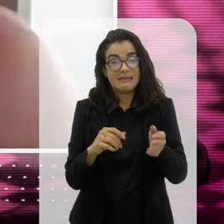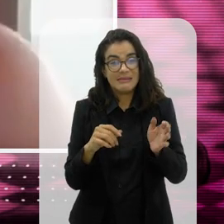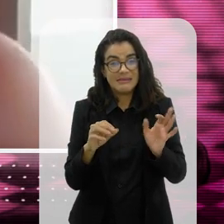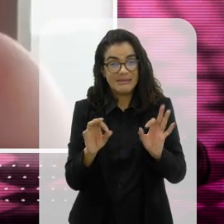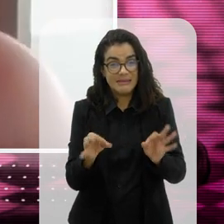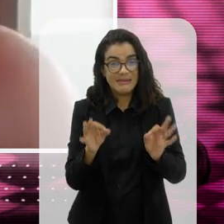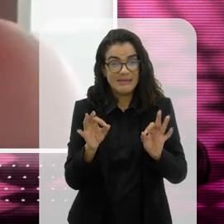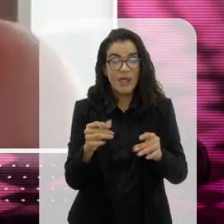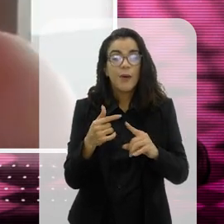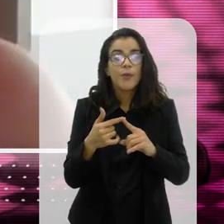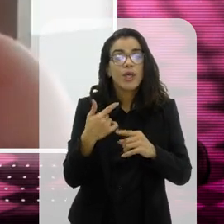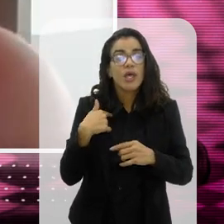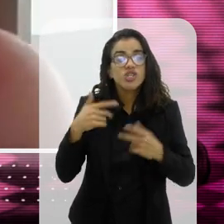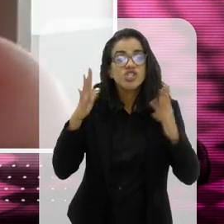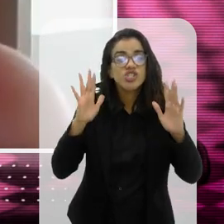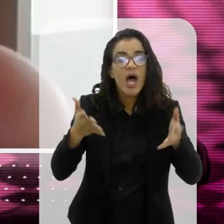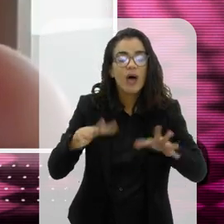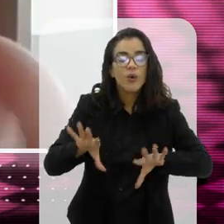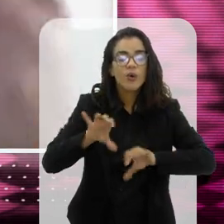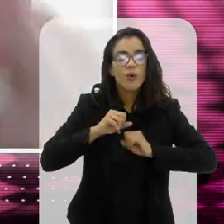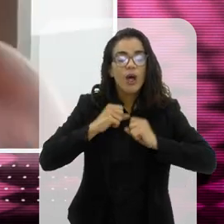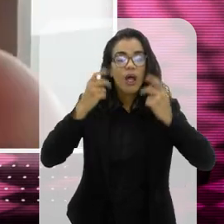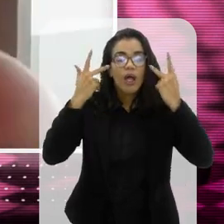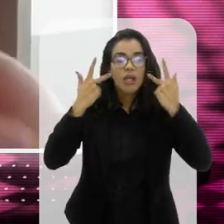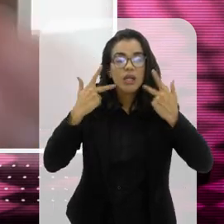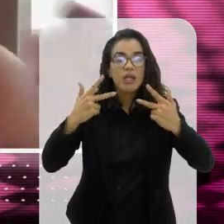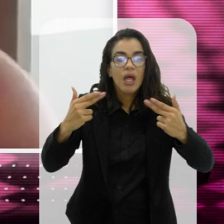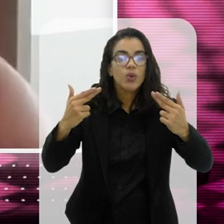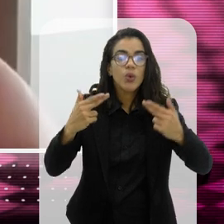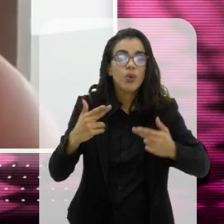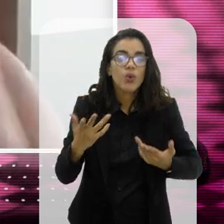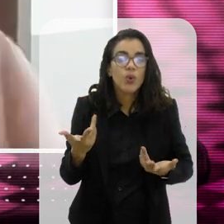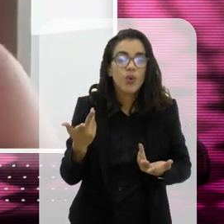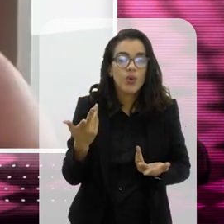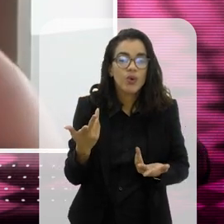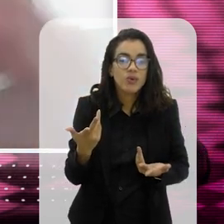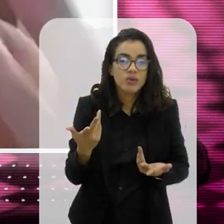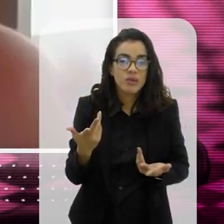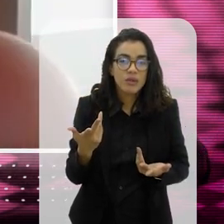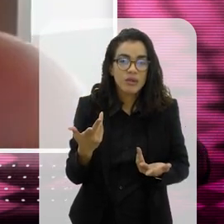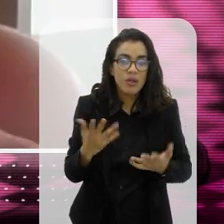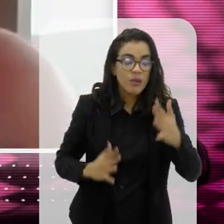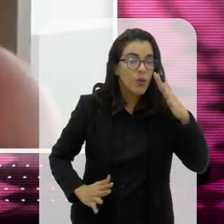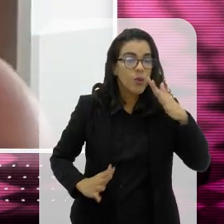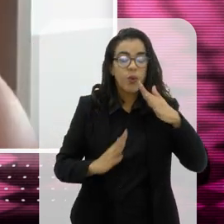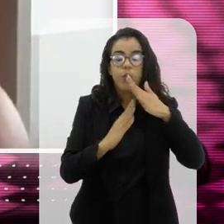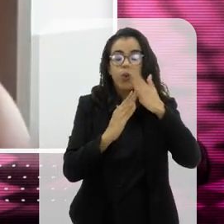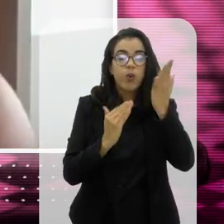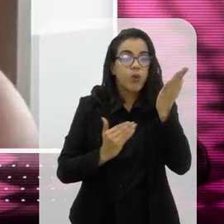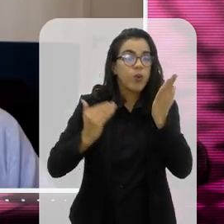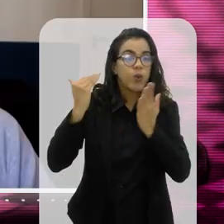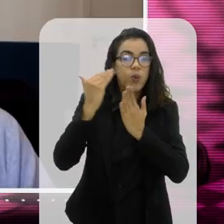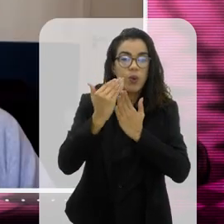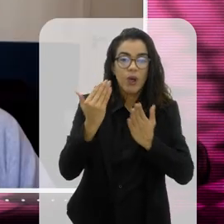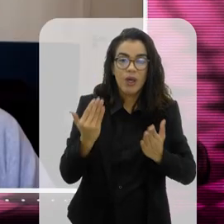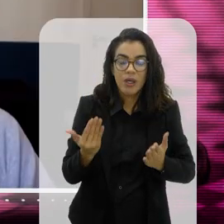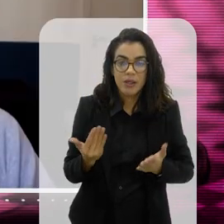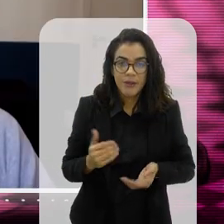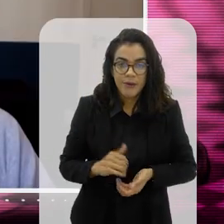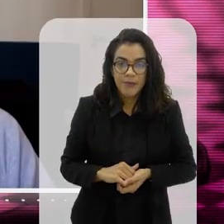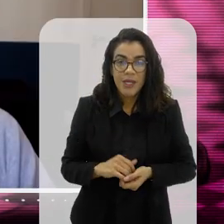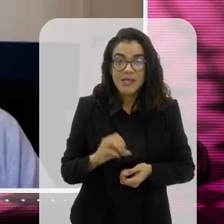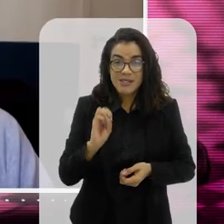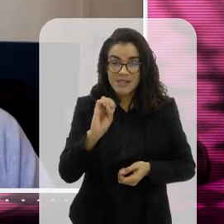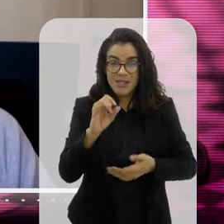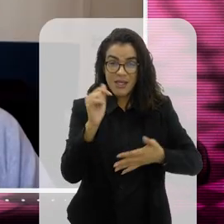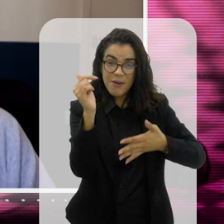dá conta, porque nós naturalizamos o excesso de trabalho, o excesso de responsabilidade de afazeres, não tem jeito. E aí, se a